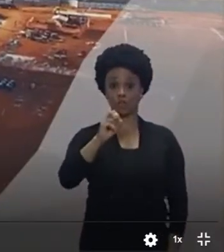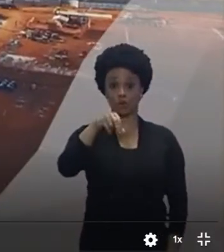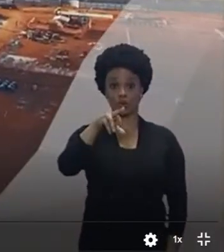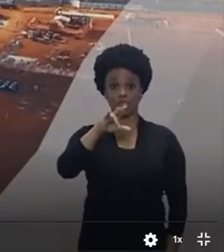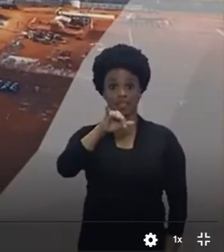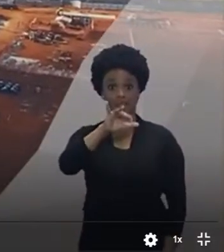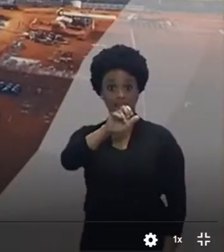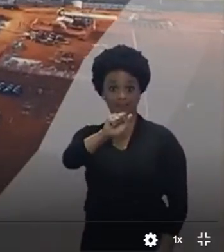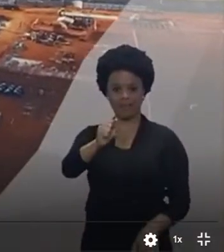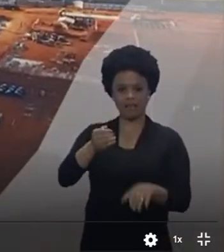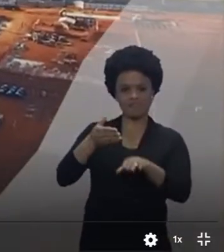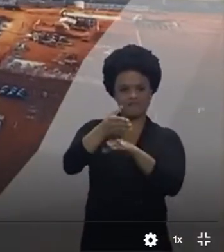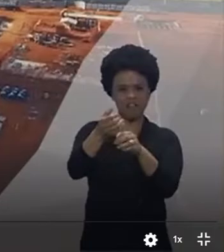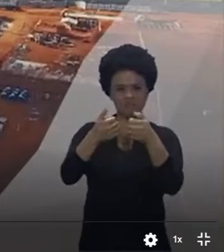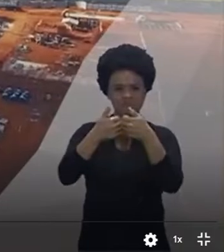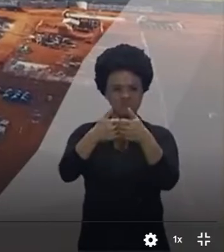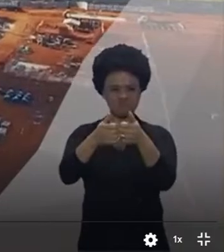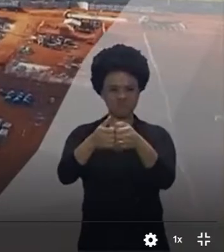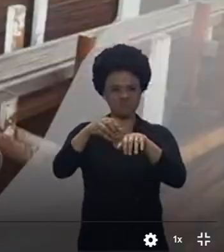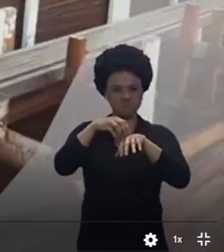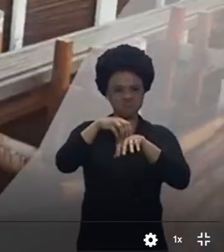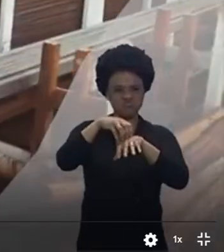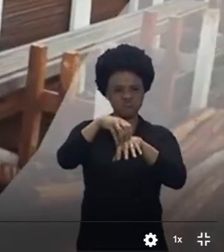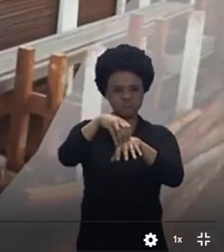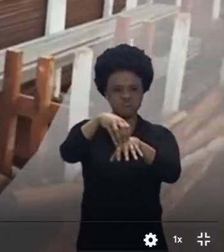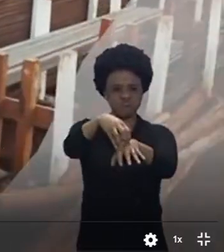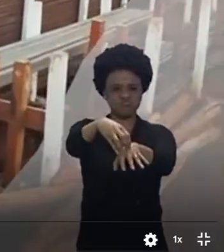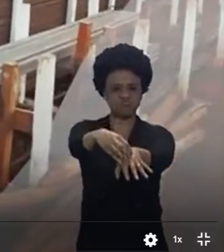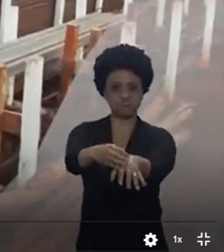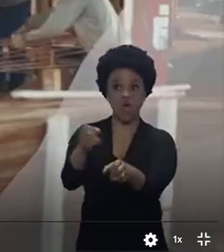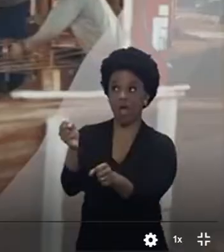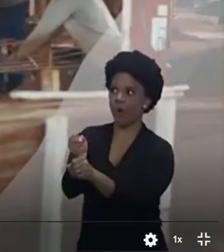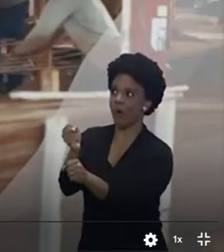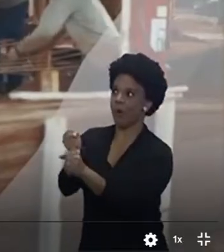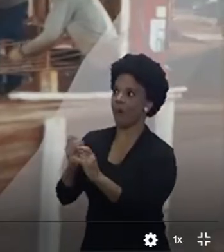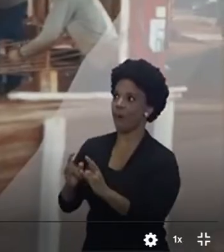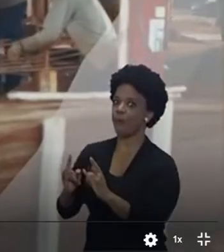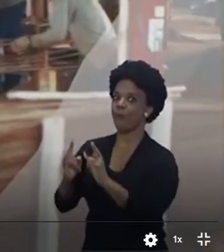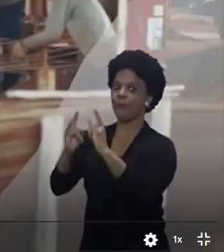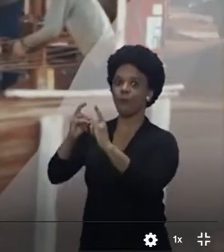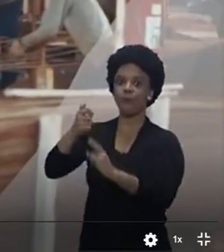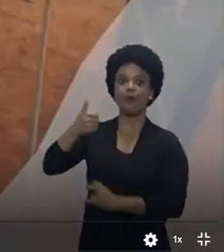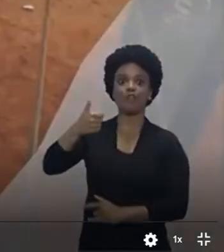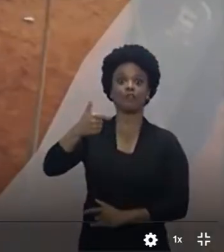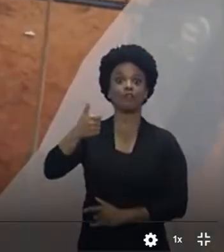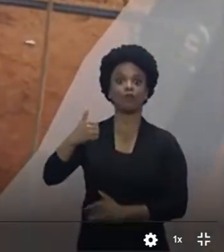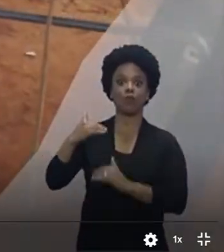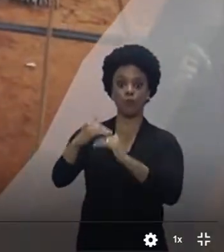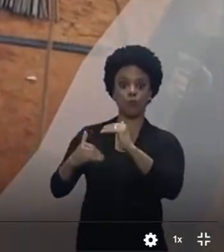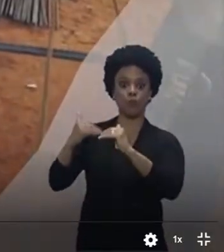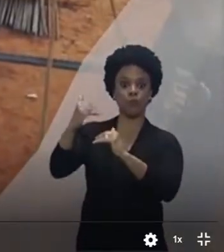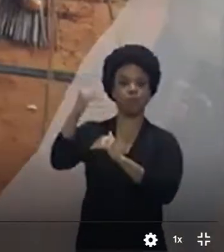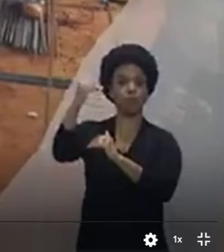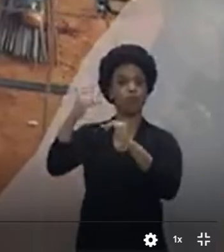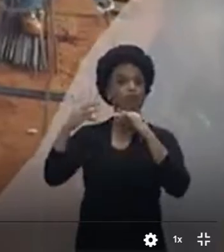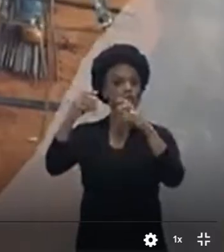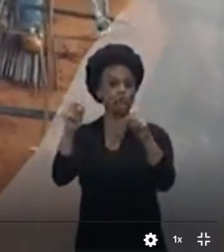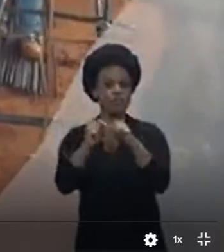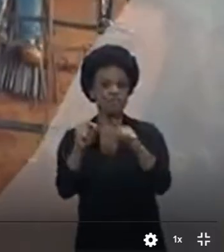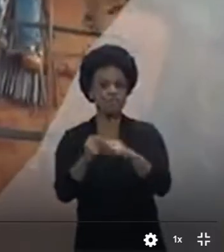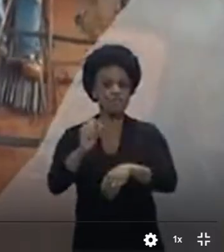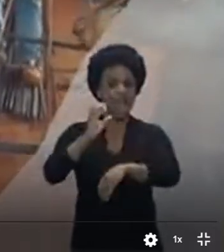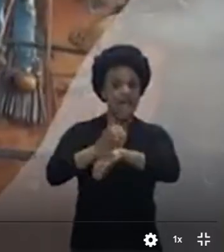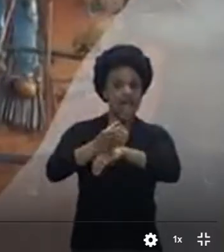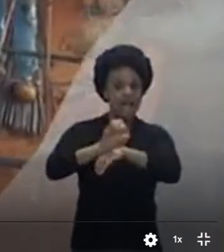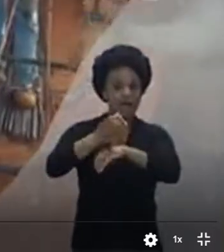empreendimento de 12 andares. Antes do concreto ser lançado, toda a armadura de obra é feita de aço e com